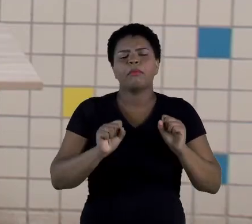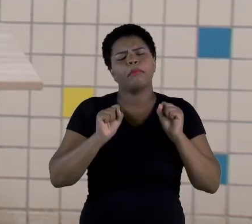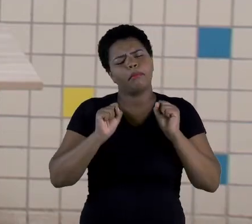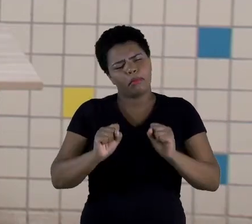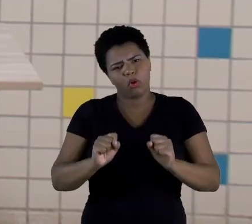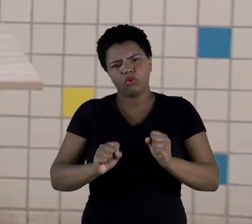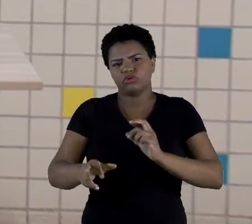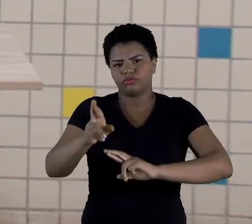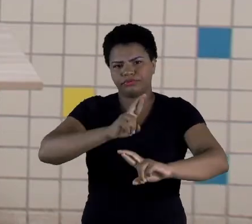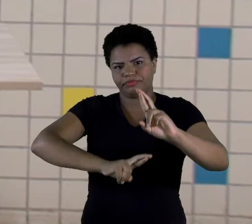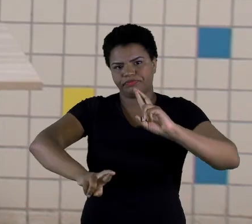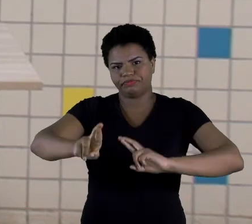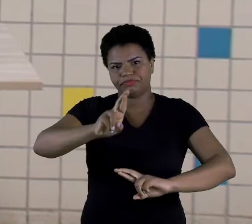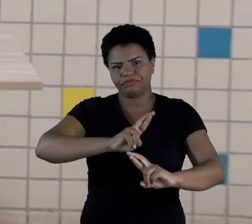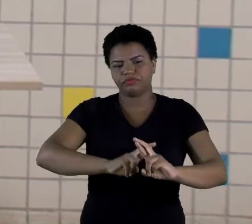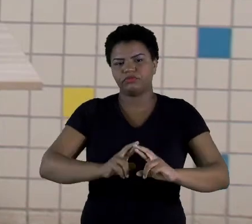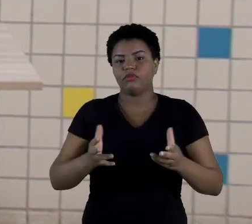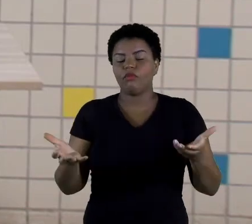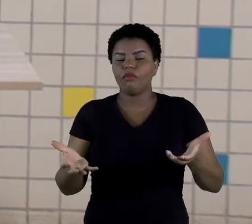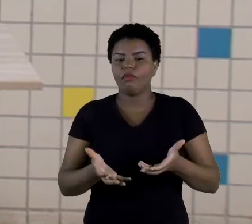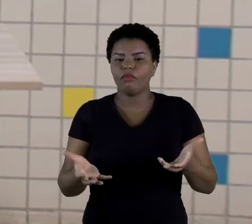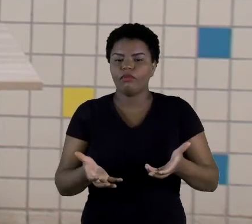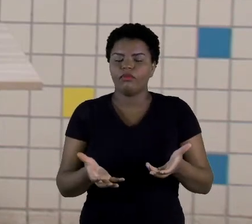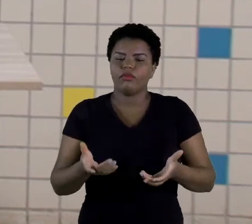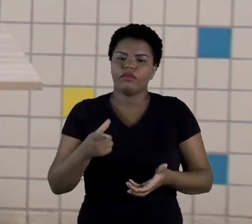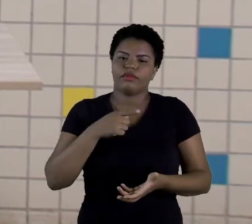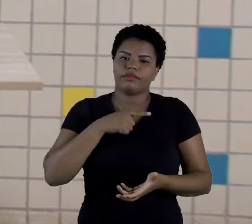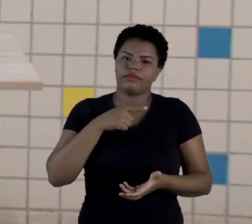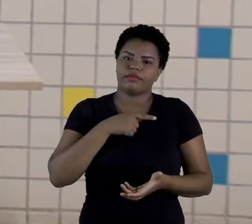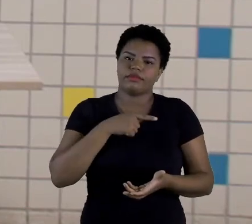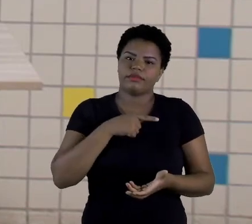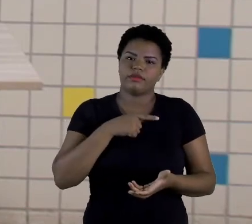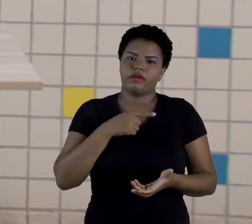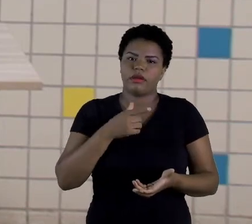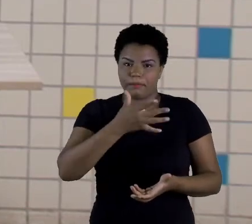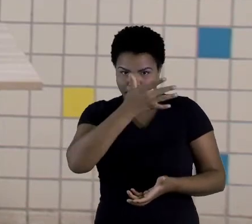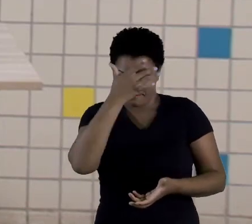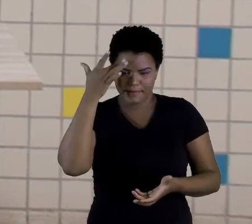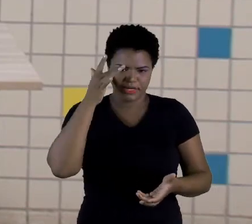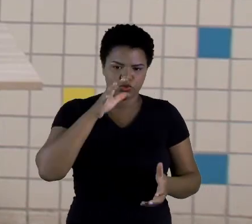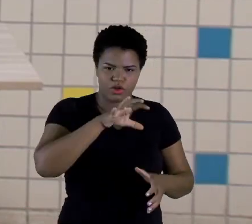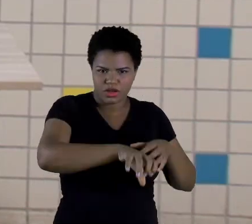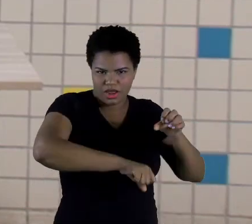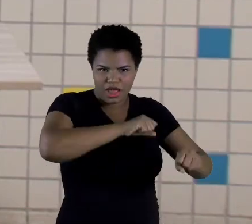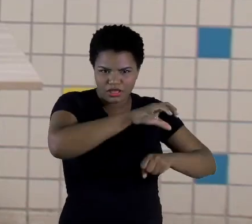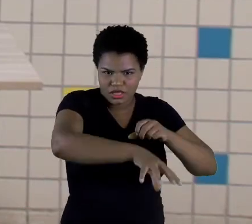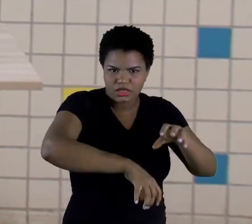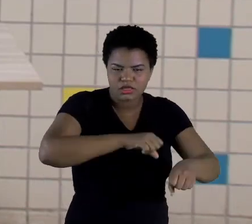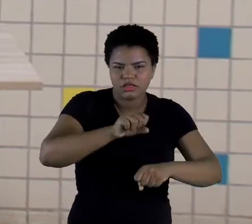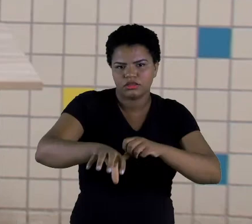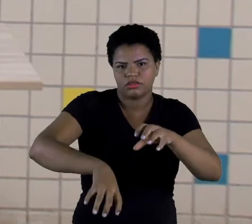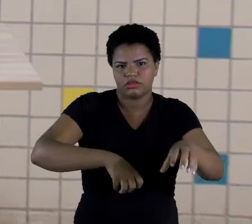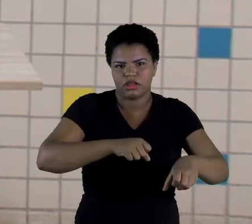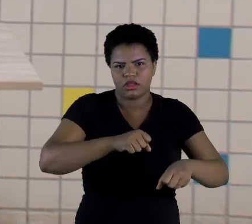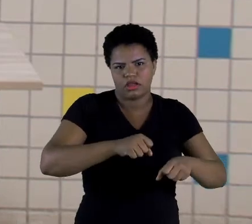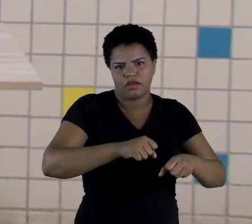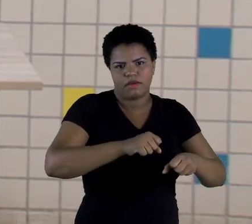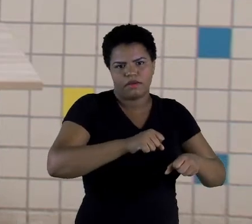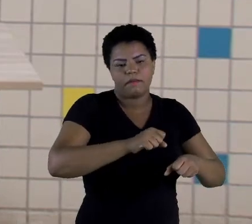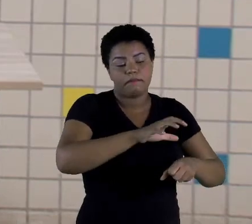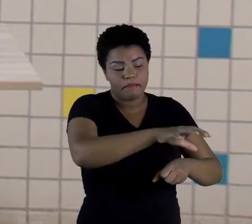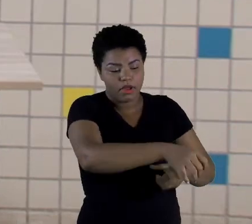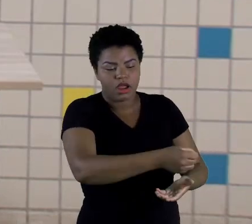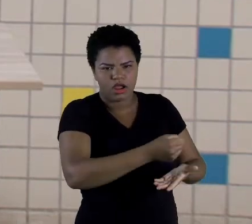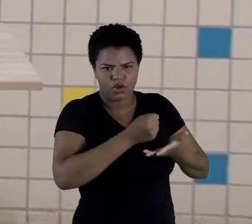Hoje existem os catadores, as pessoas que vão lá recolher esse lixo para